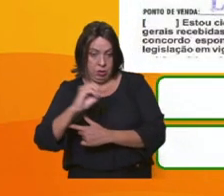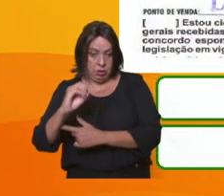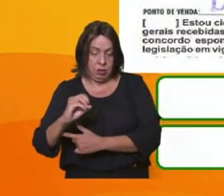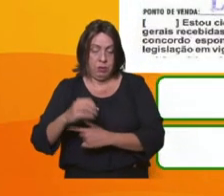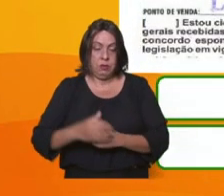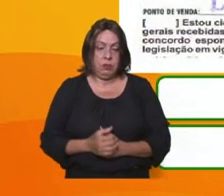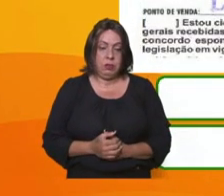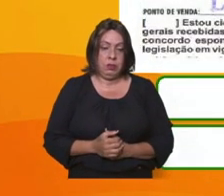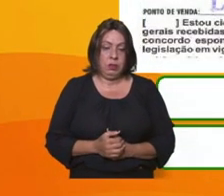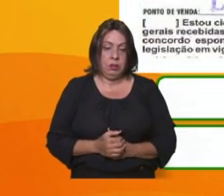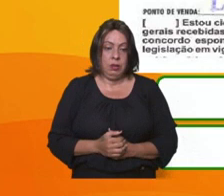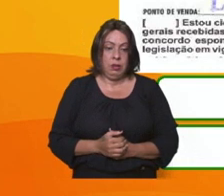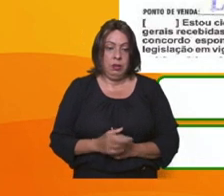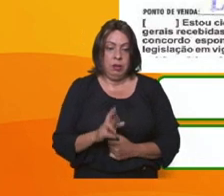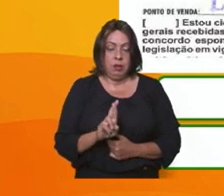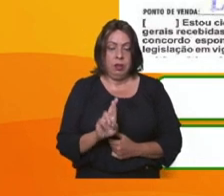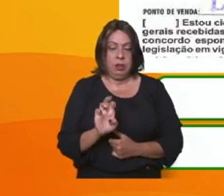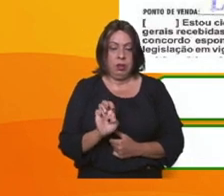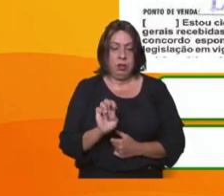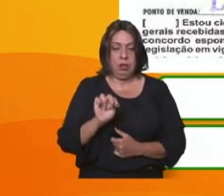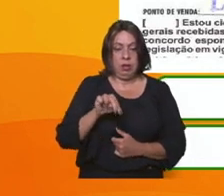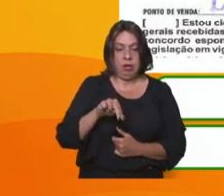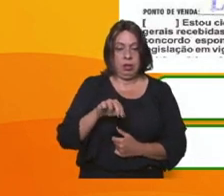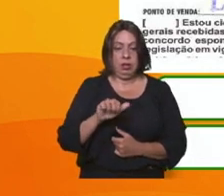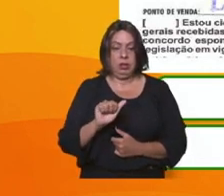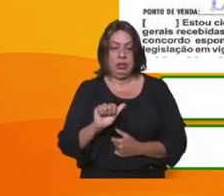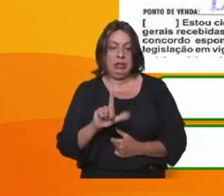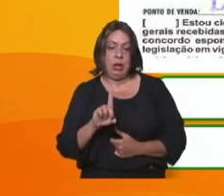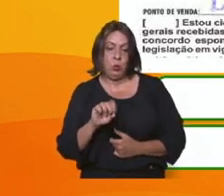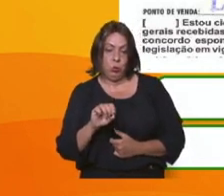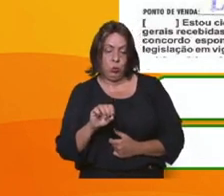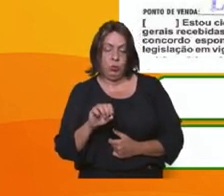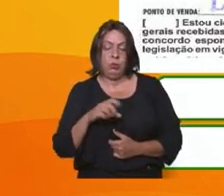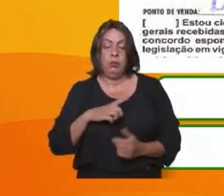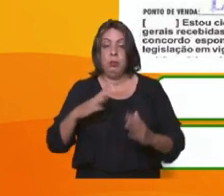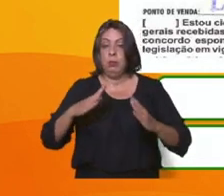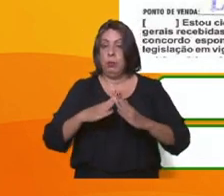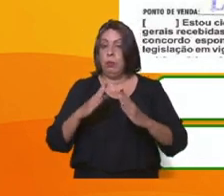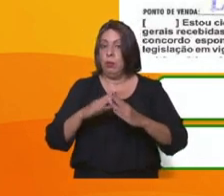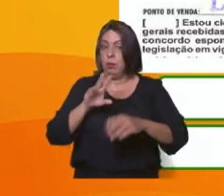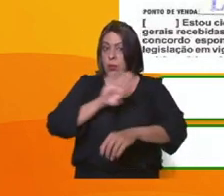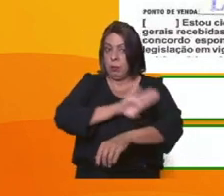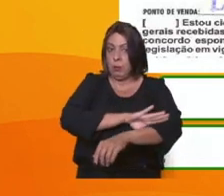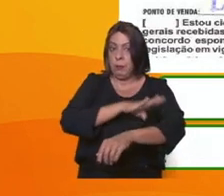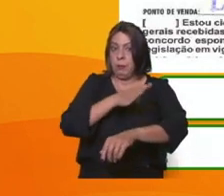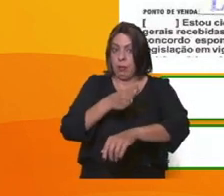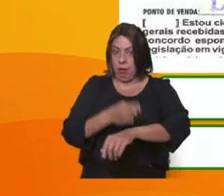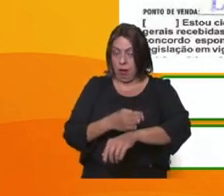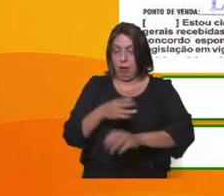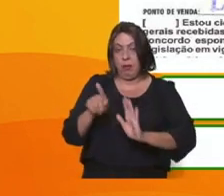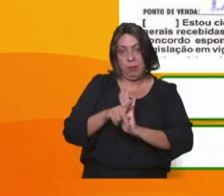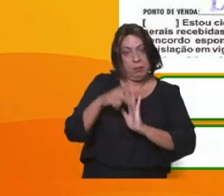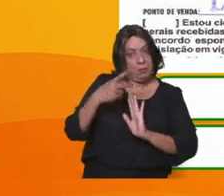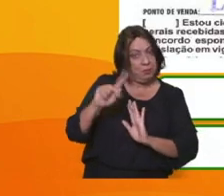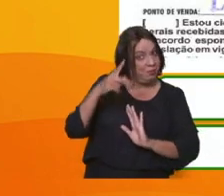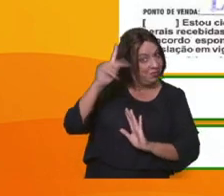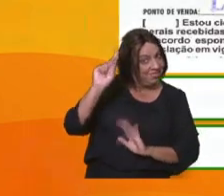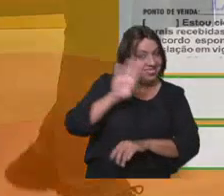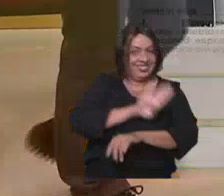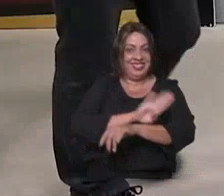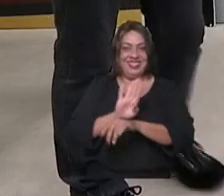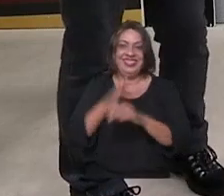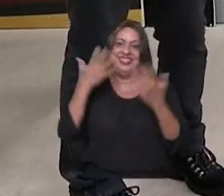133100, pertencente ao Reinaldo Melo, morador de Propriá. Adquiriu com a Lurdinha, promotora lá da Regional